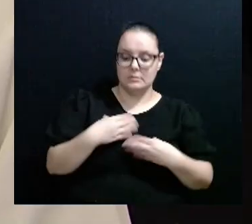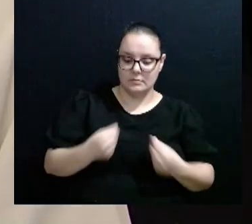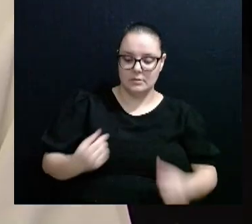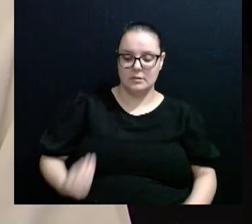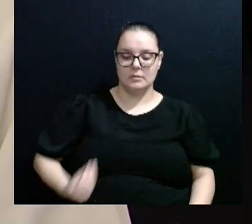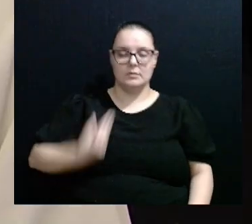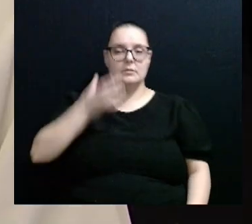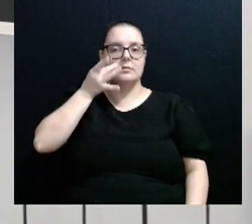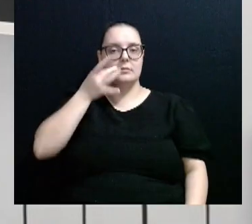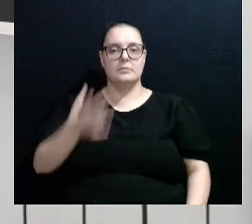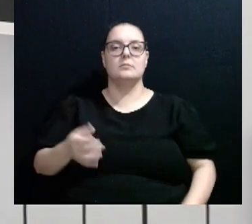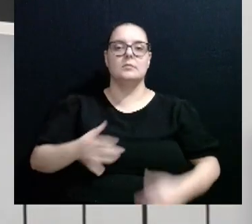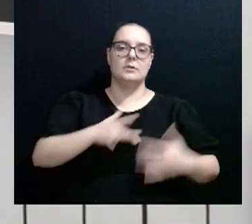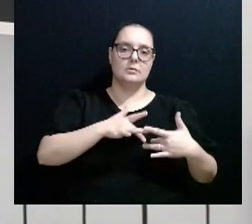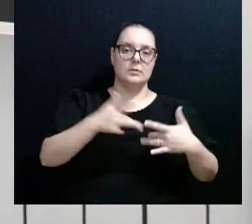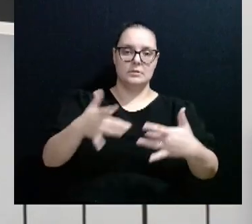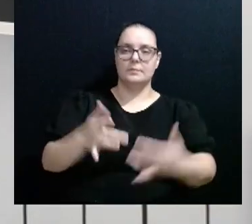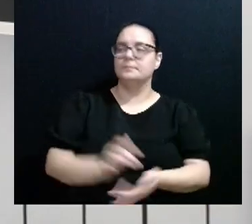doação.